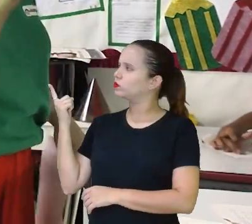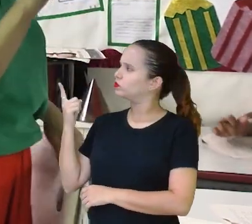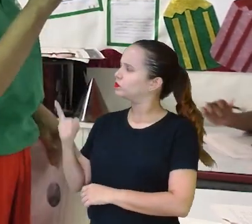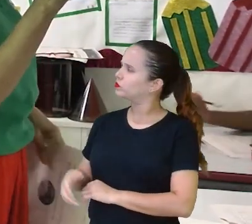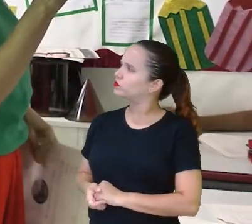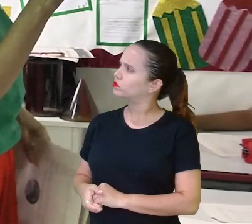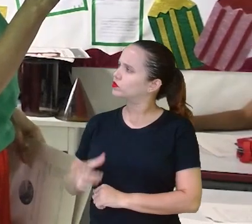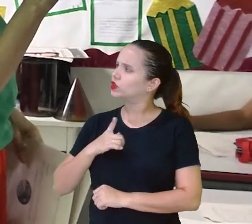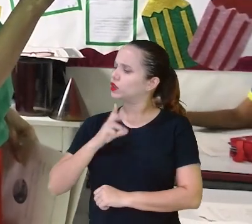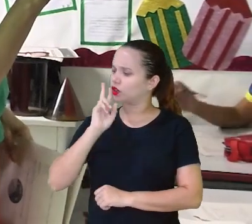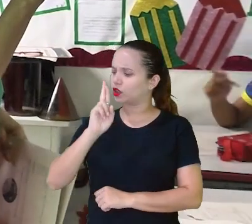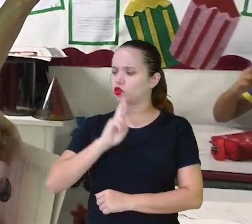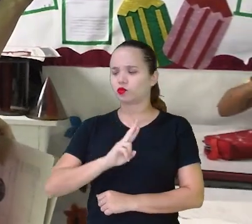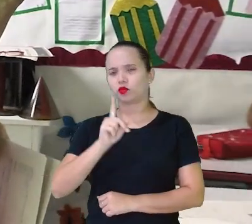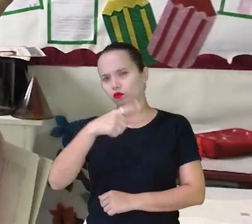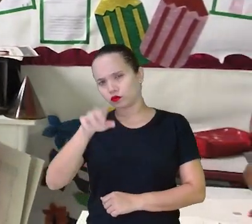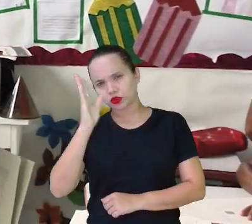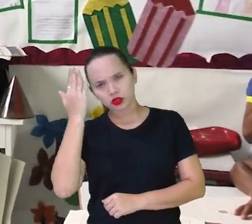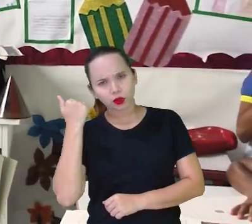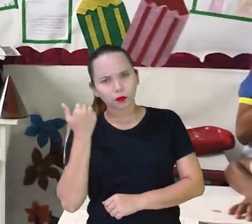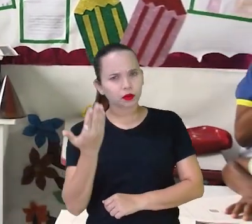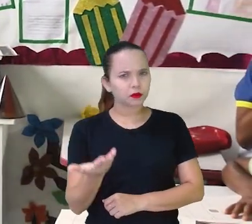nas respostas? Vocês sabem?